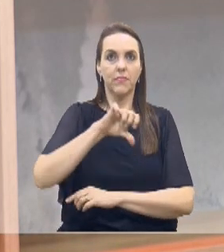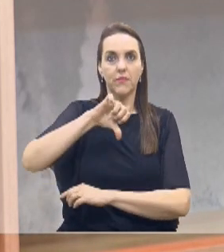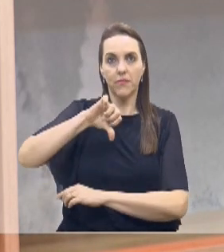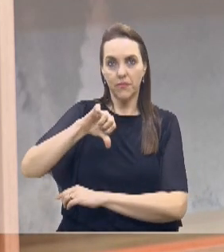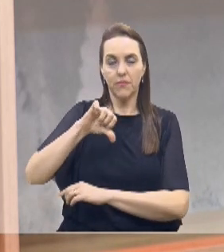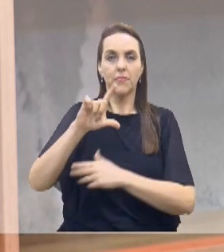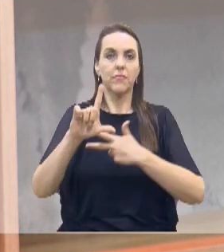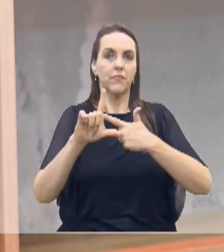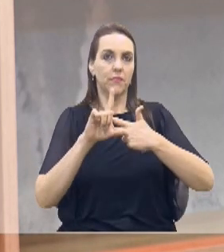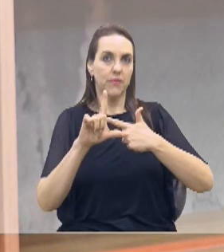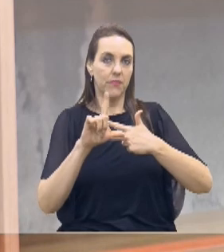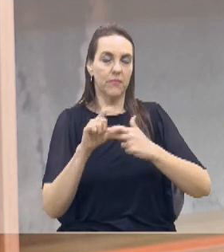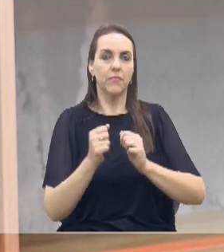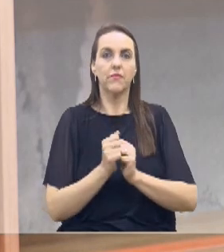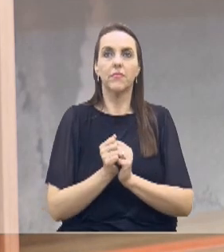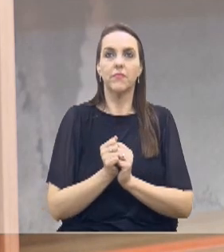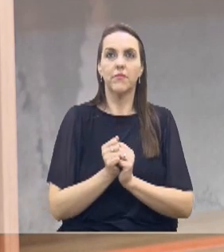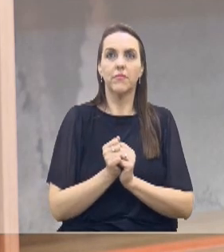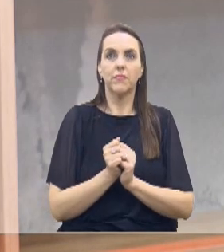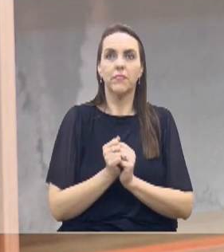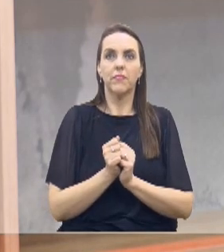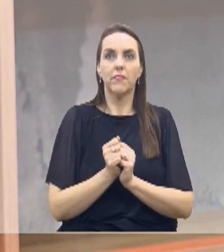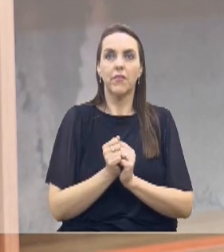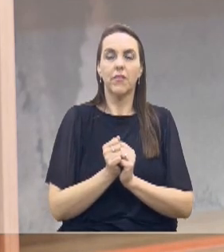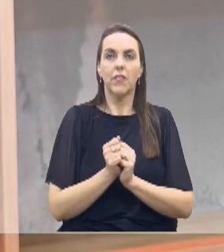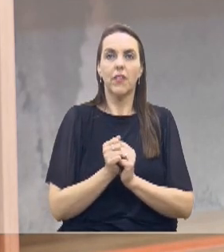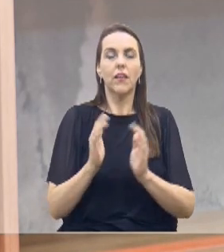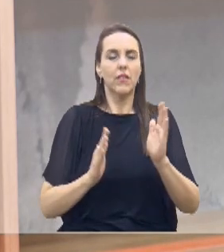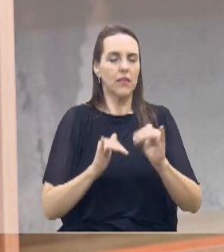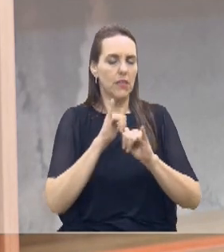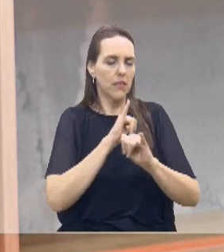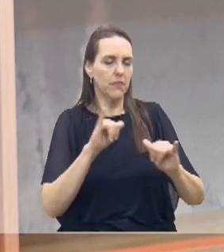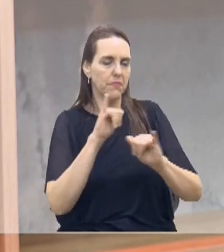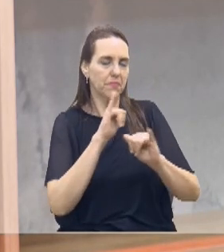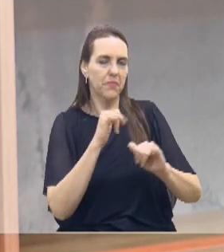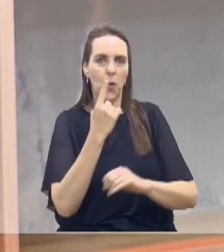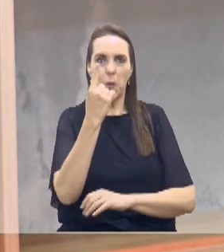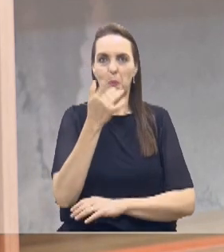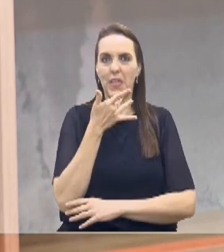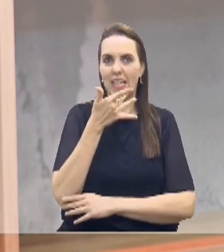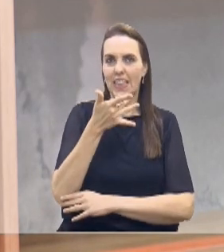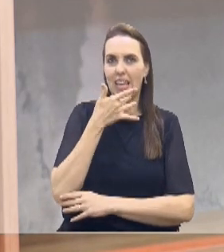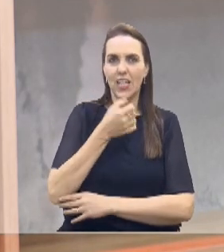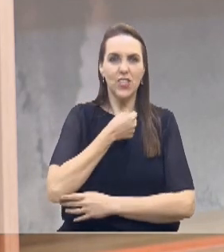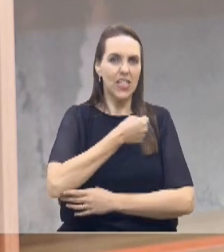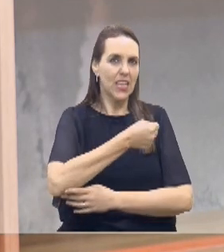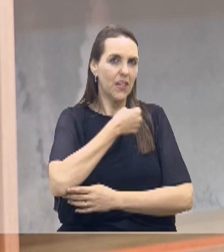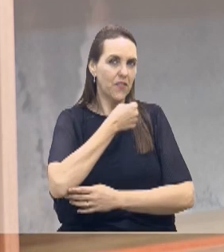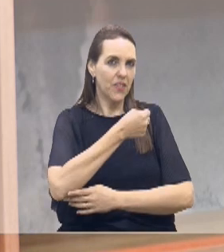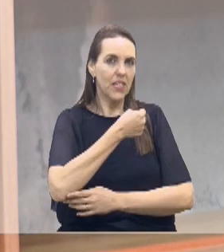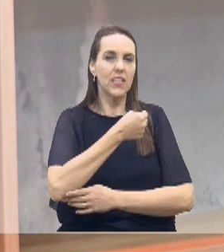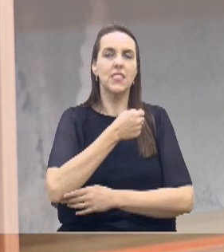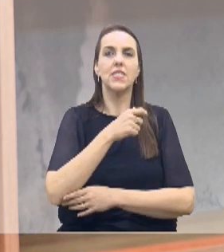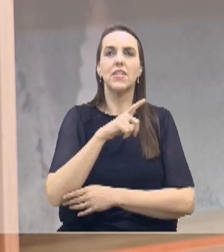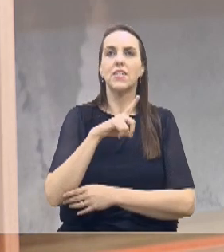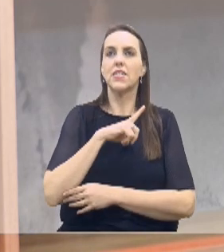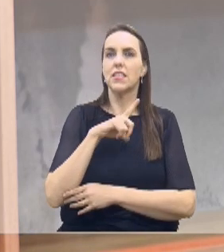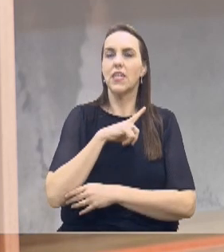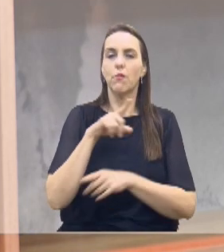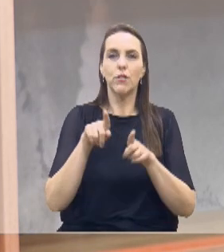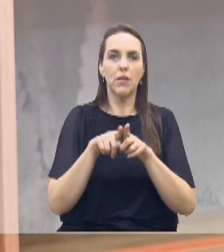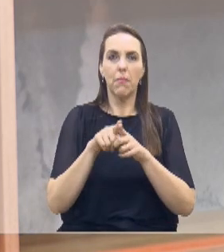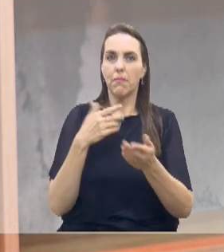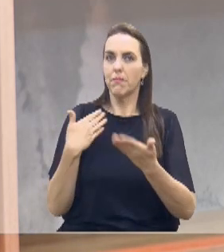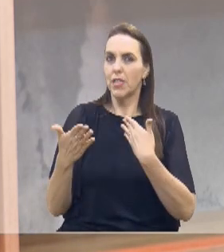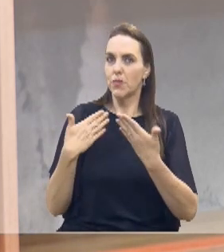legislatura. Nós começaremos aqui as transmissões já a partir da 1h da tarde, com entrevistas, teremos também